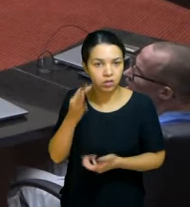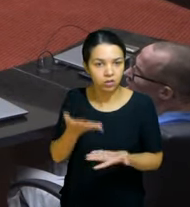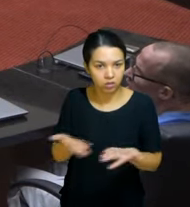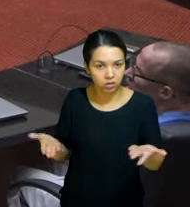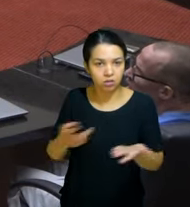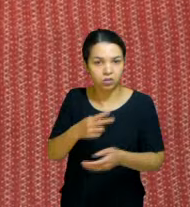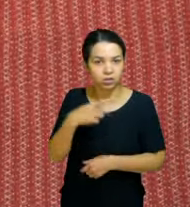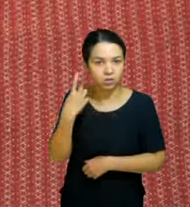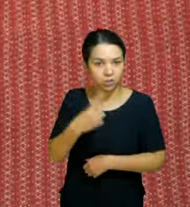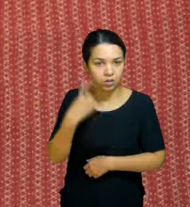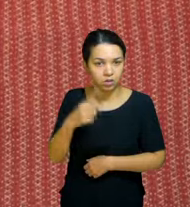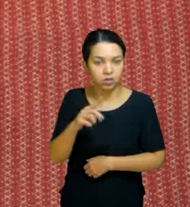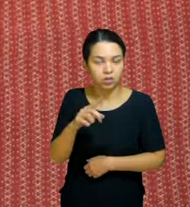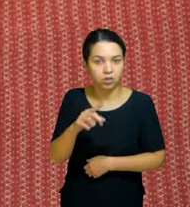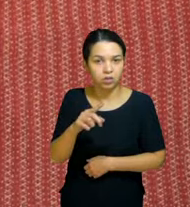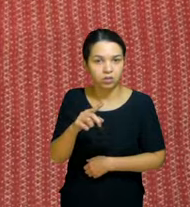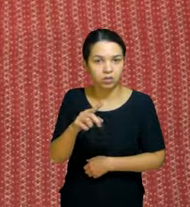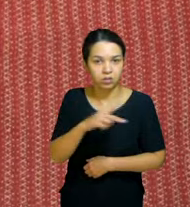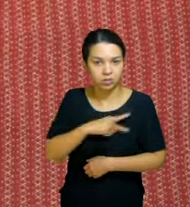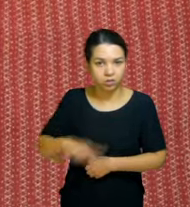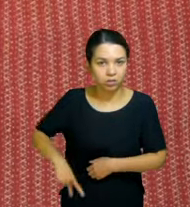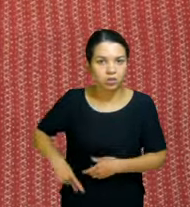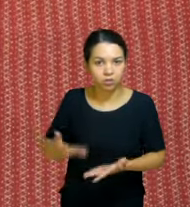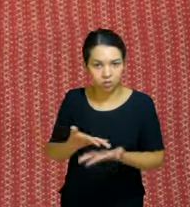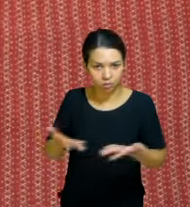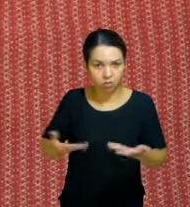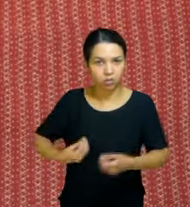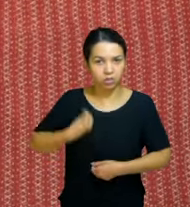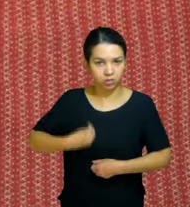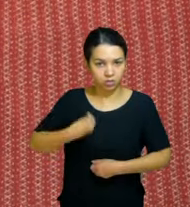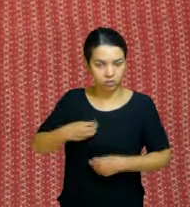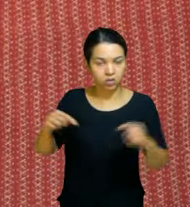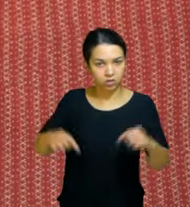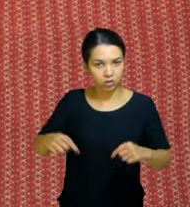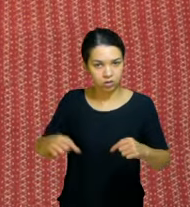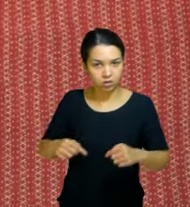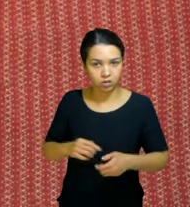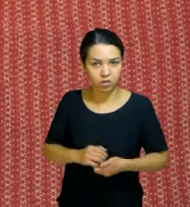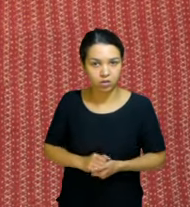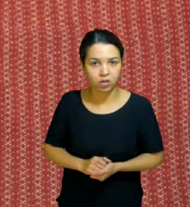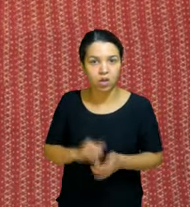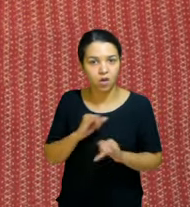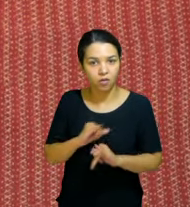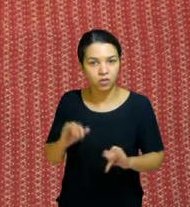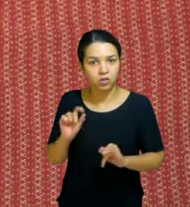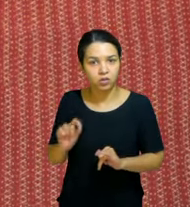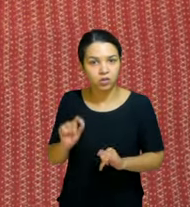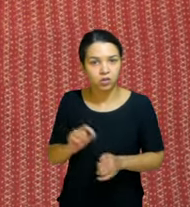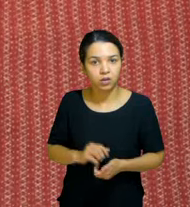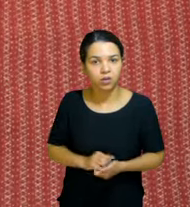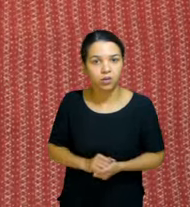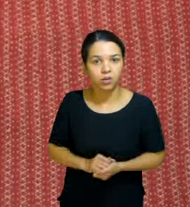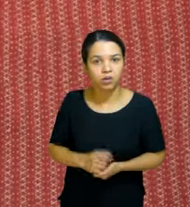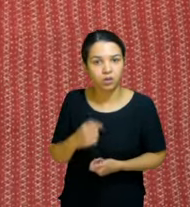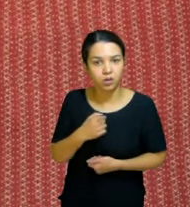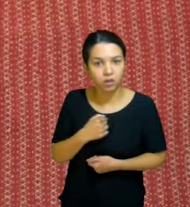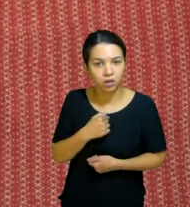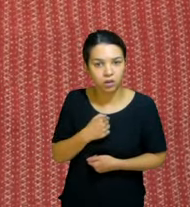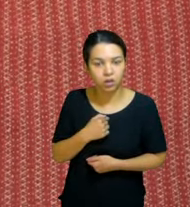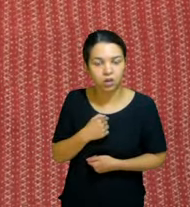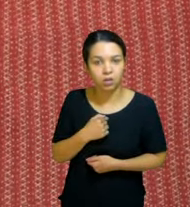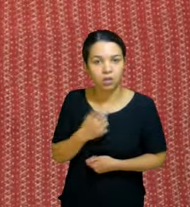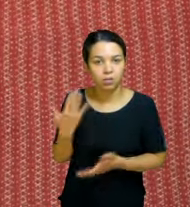da FESPORTE, a todos os dirigentes atletas que estão aqui presentes. Dizer que eu não fui um grande